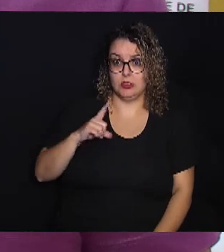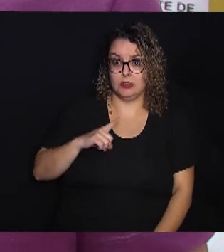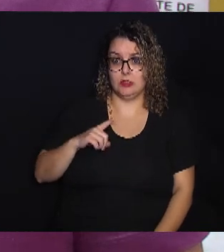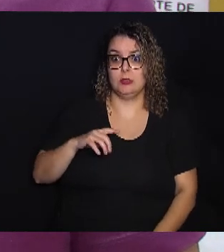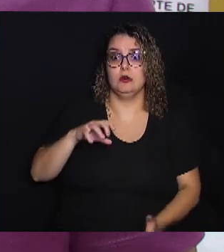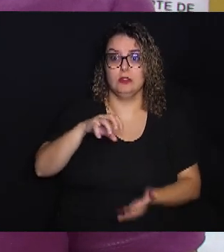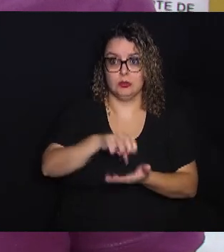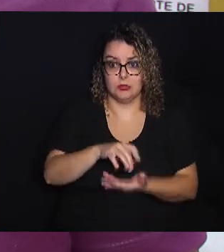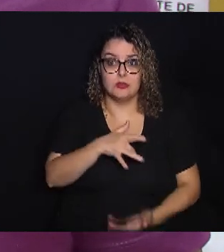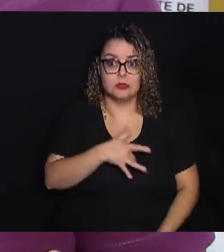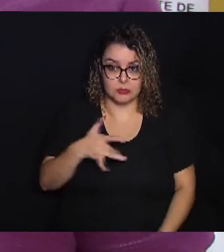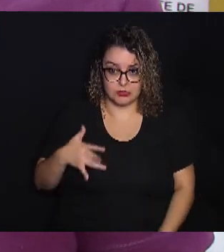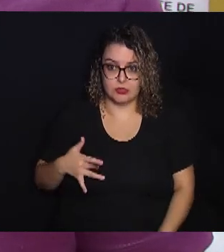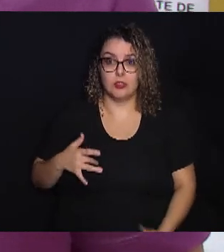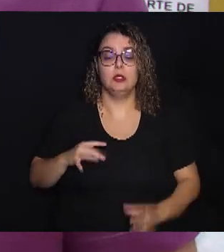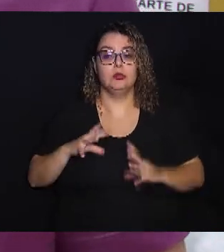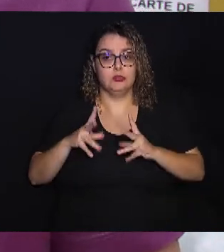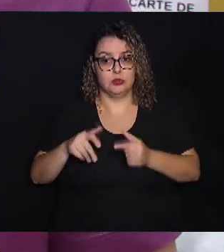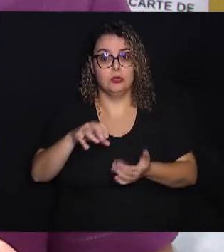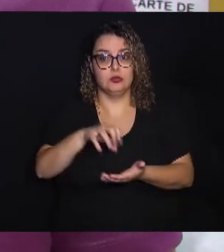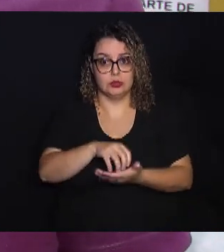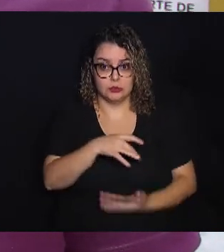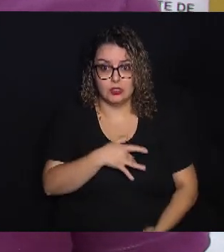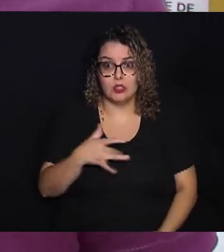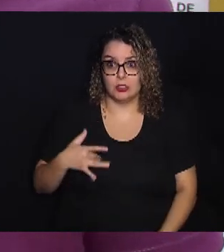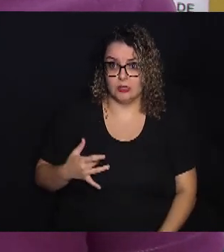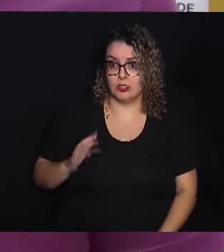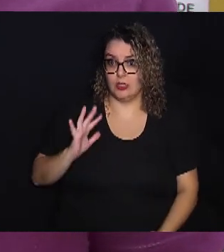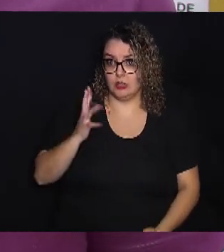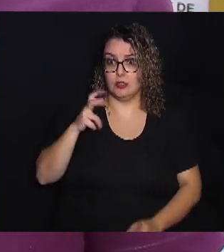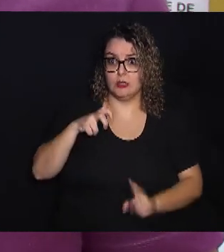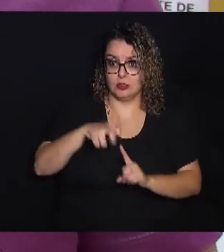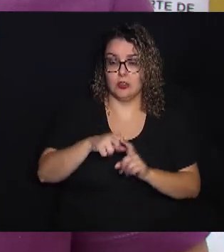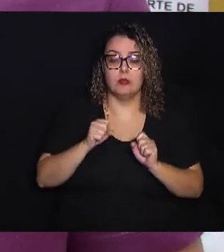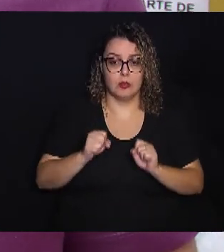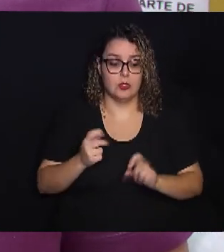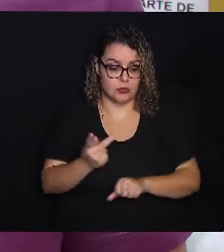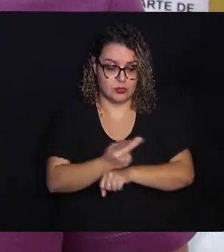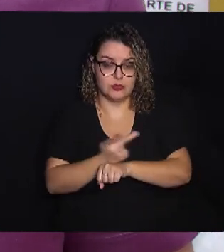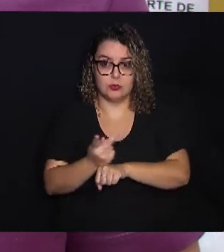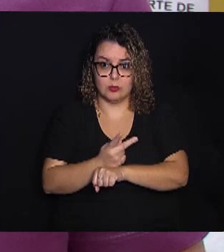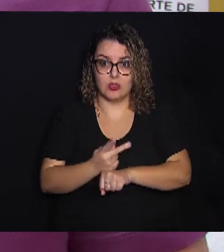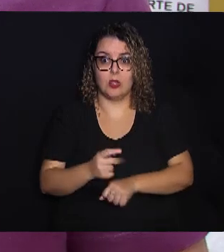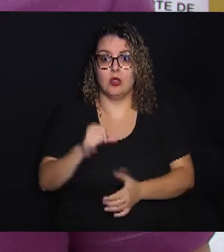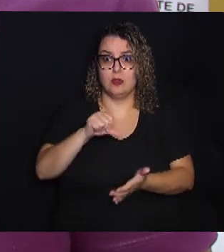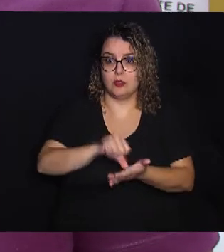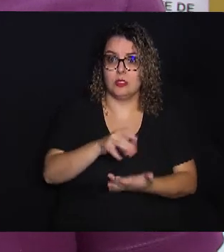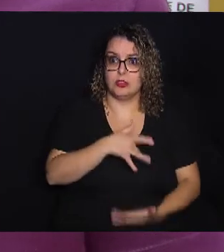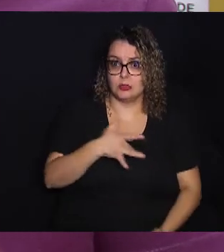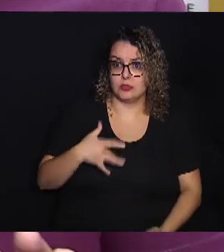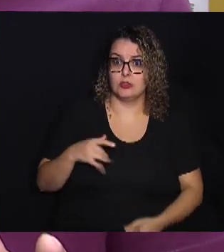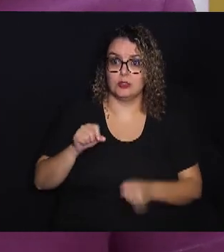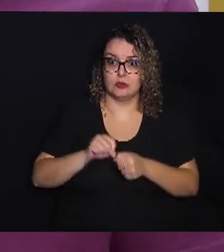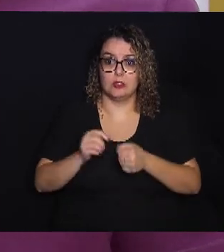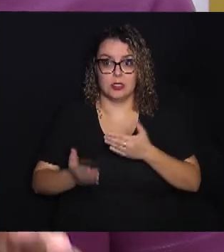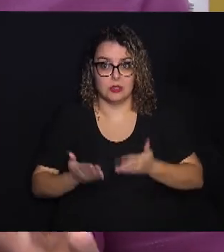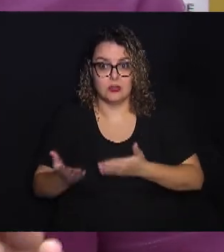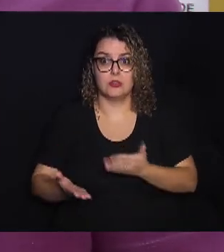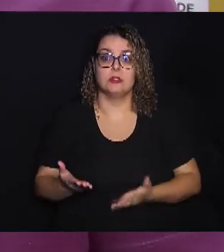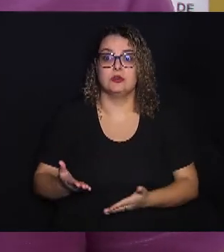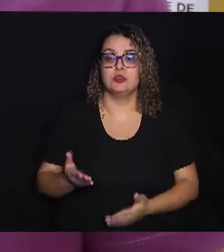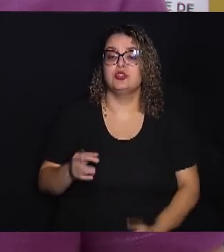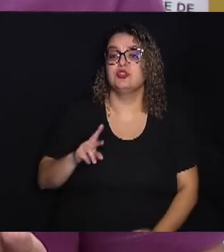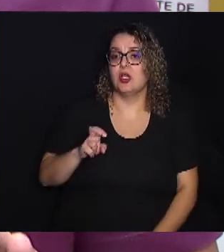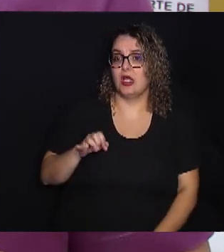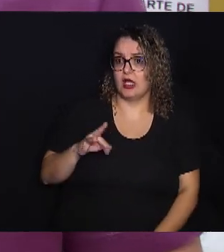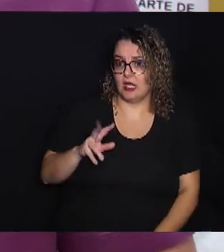caso começa com a vacinação, no município nós temos o centro de saúde, então todo centro de saúde, aconteceu um acidente, pode procurar a